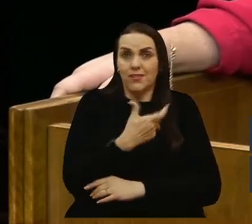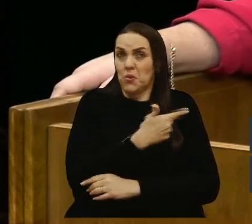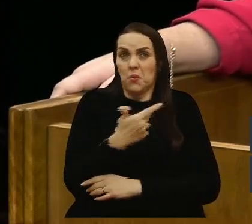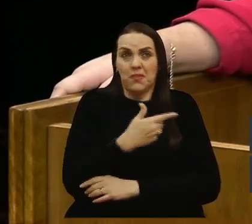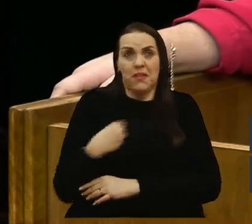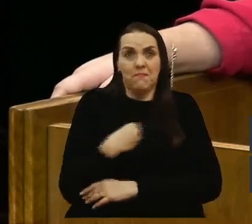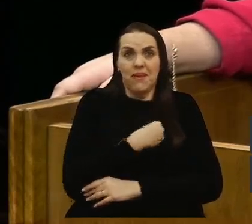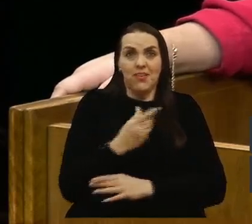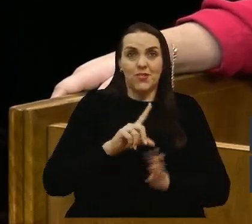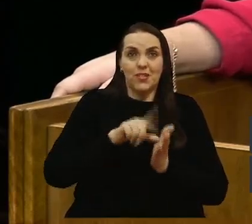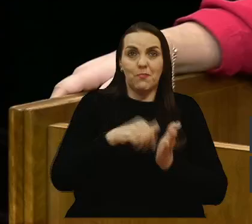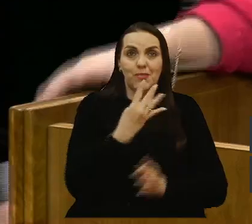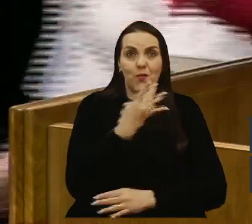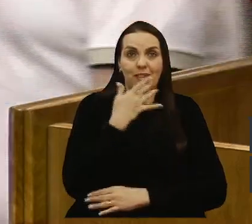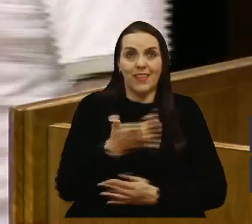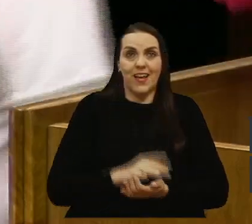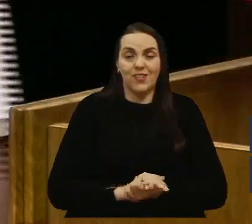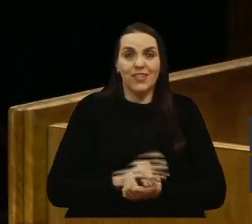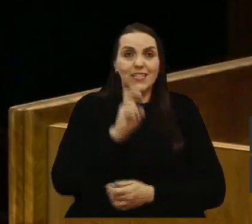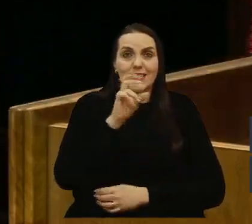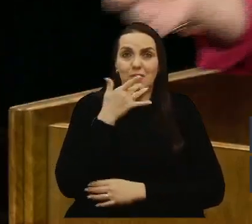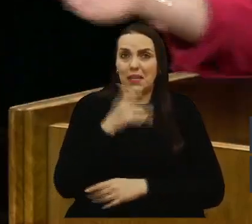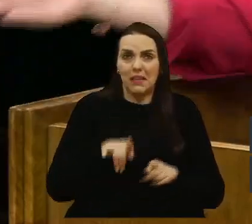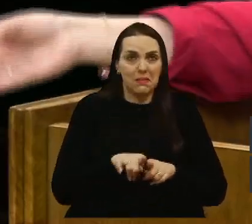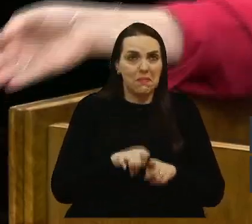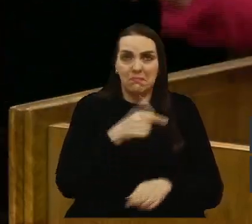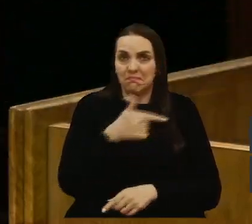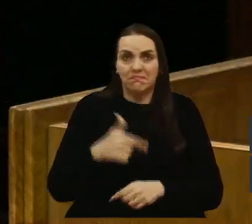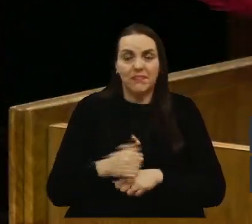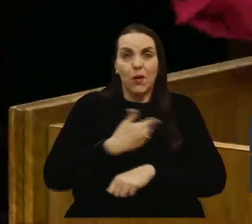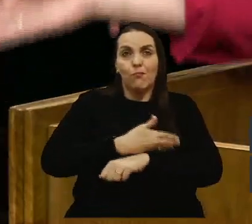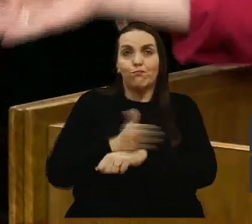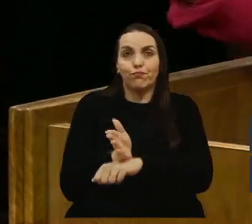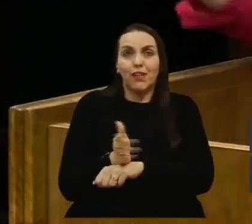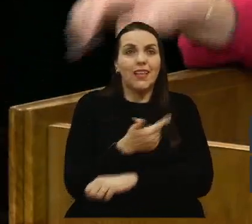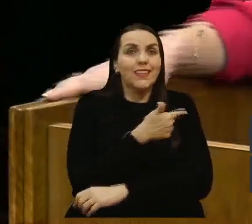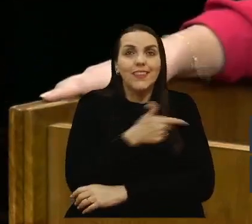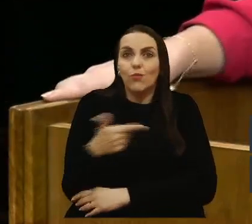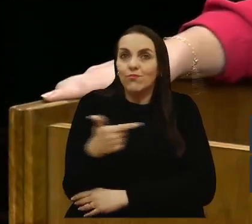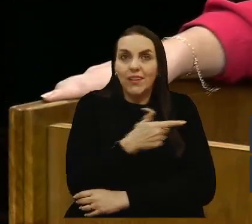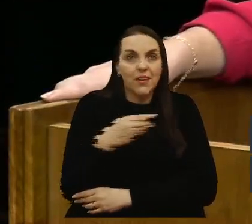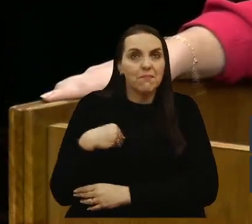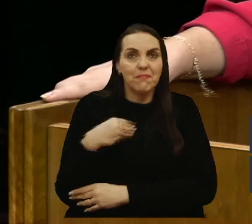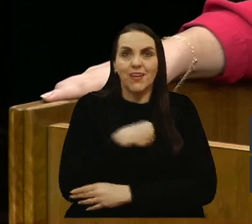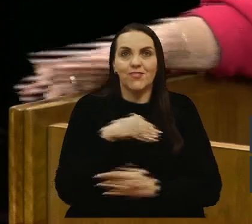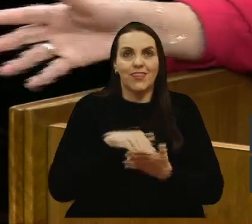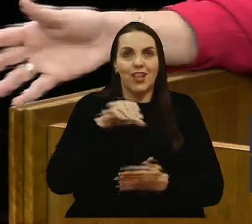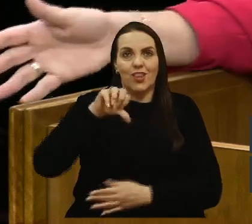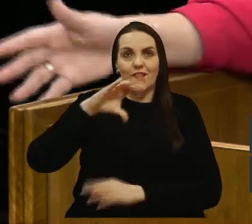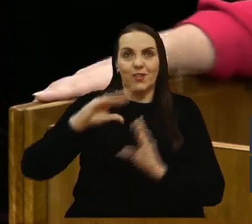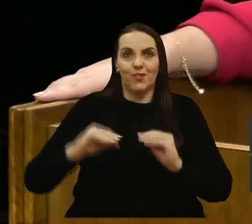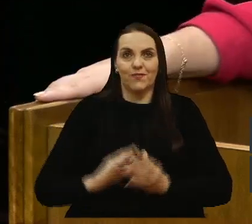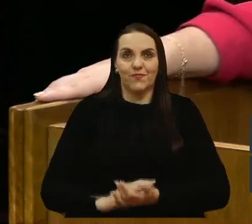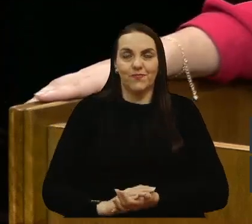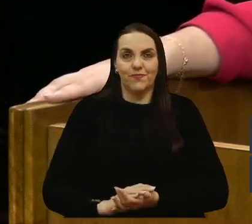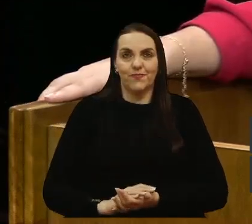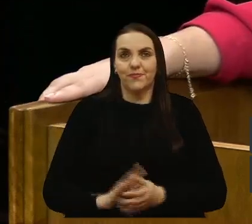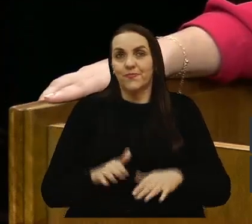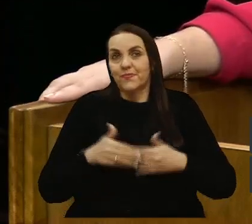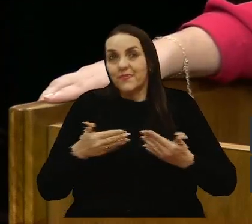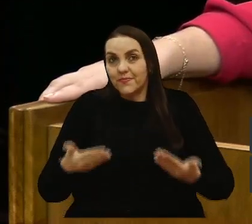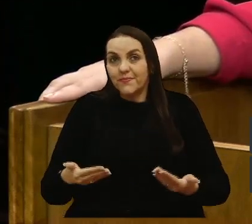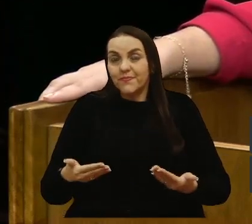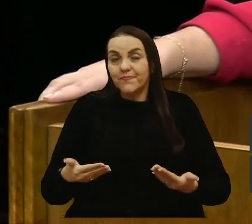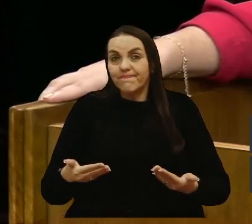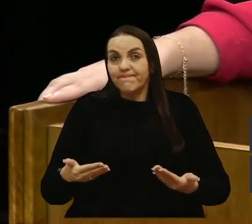das 16. Não tem às 17 e para as UBS de horário estendido não tem até às 21. Então, a gente